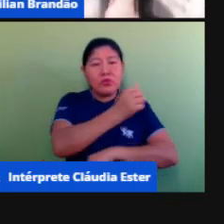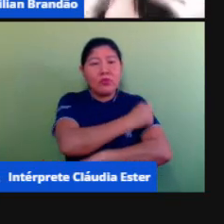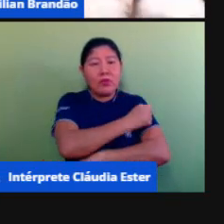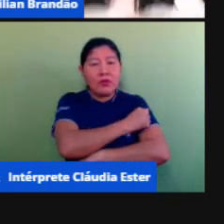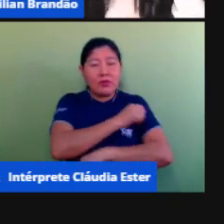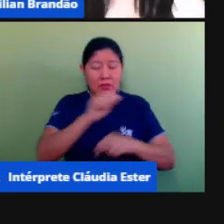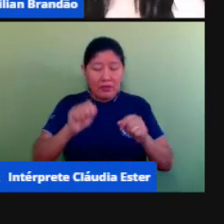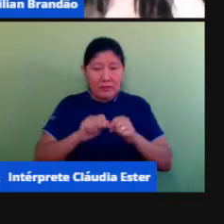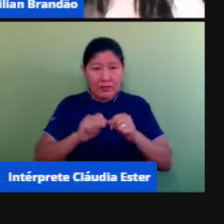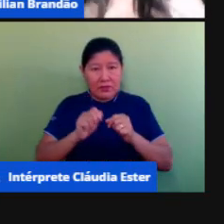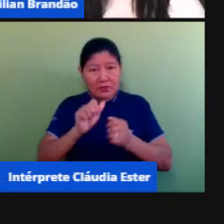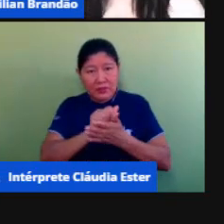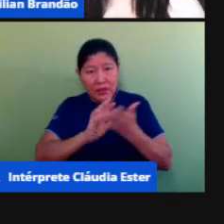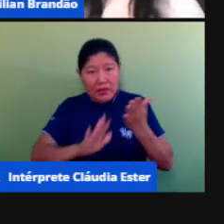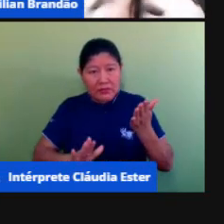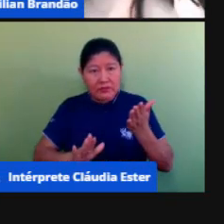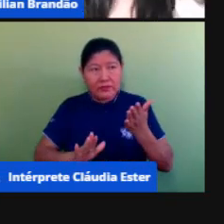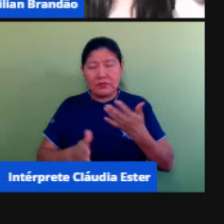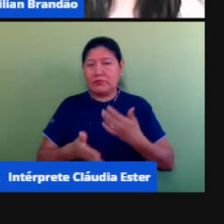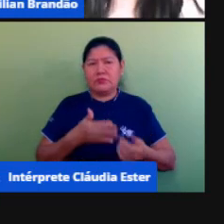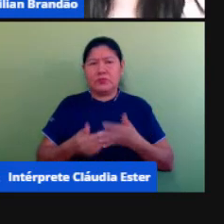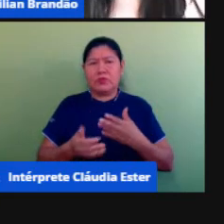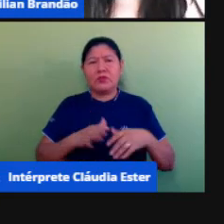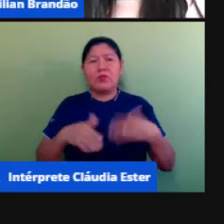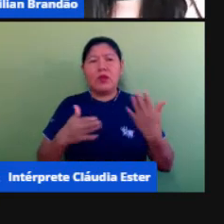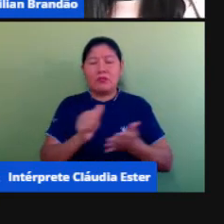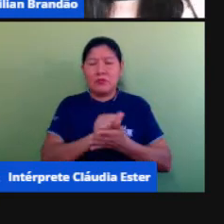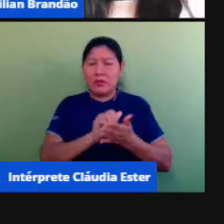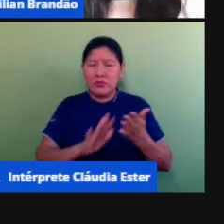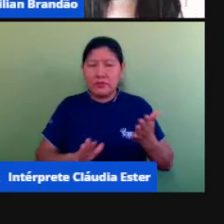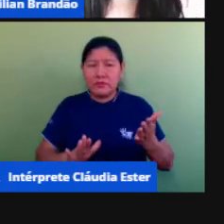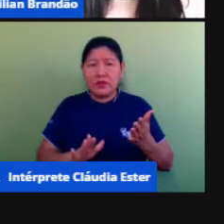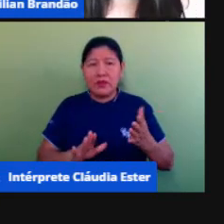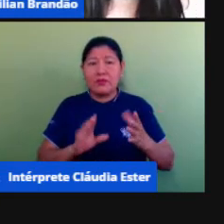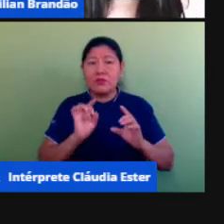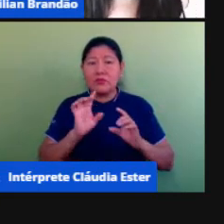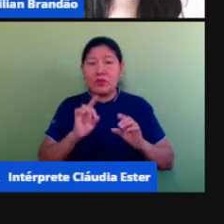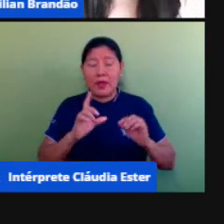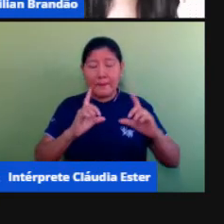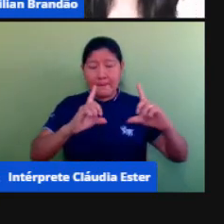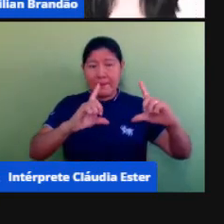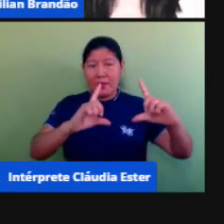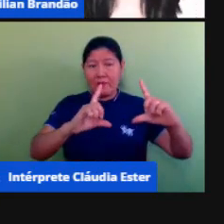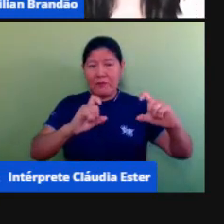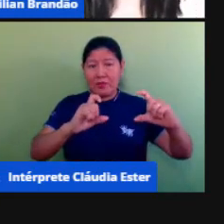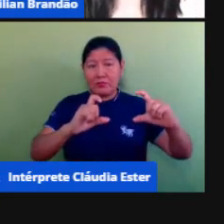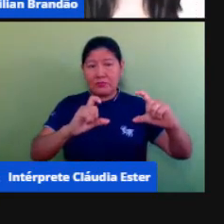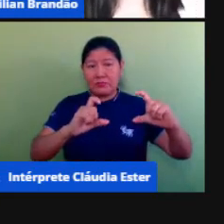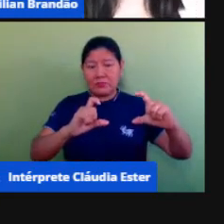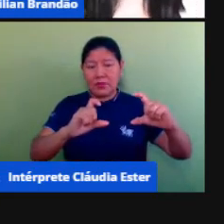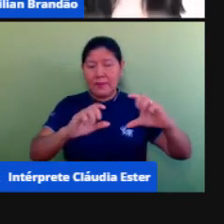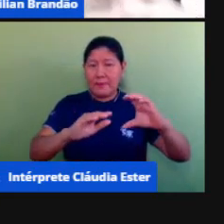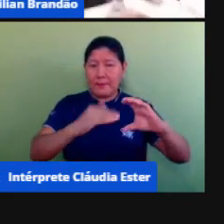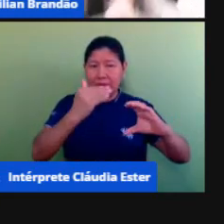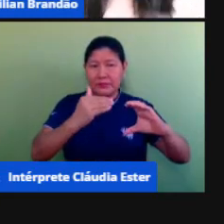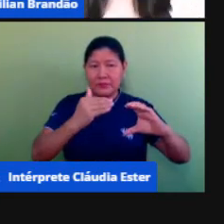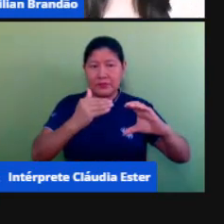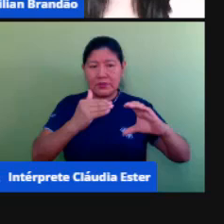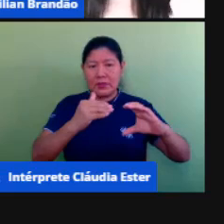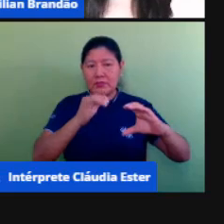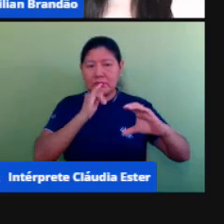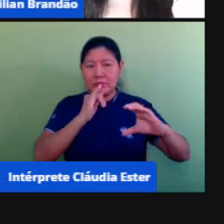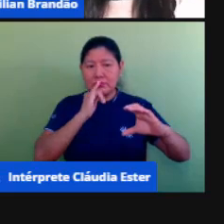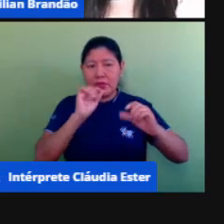aluno, mesmo que seja uma atividade prática, que ele mande a foto, a devolutiva, daquela atividade, ou ele propôs